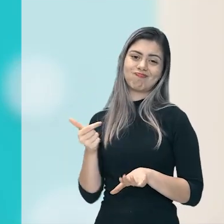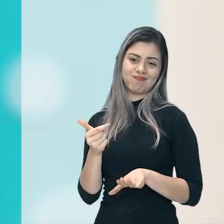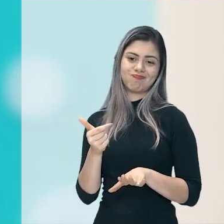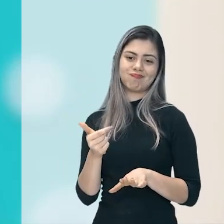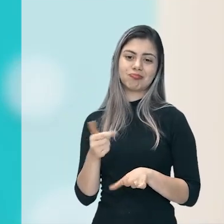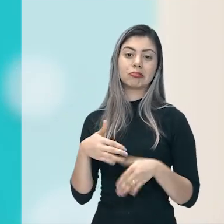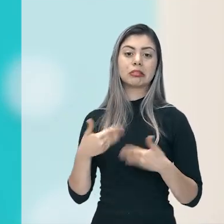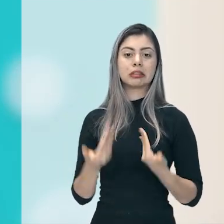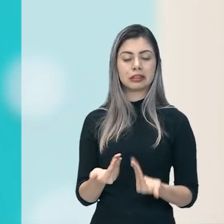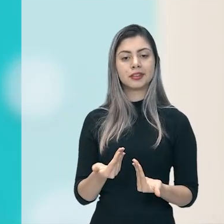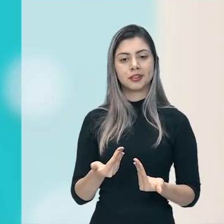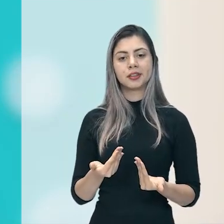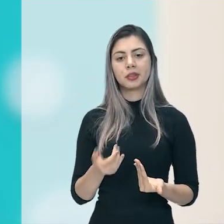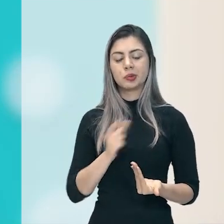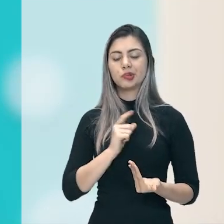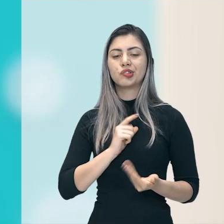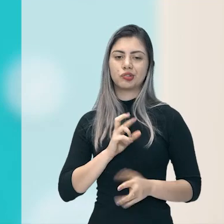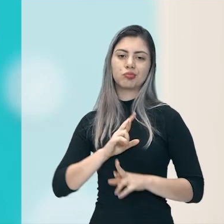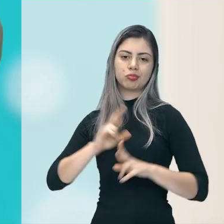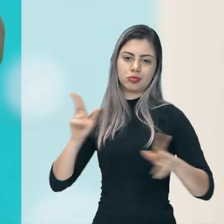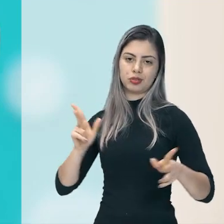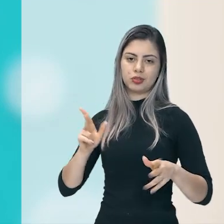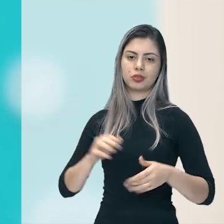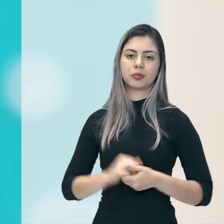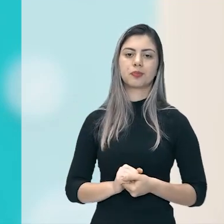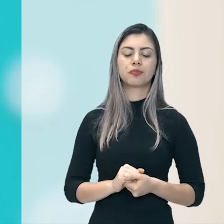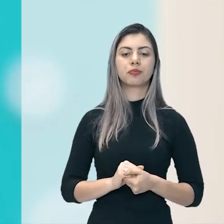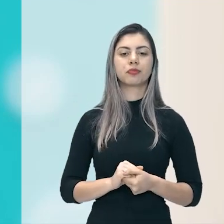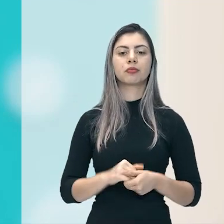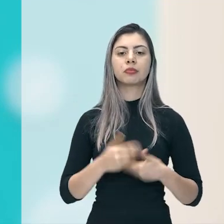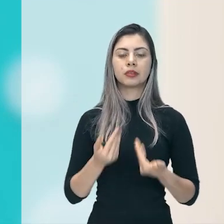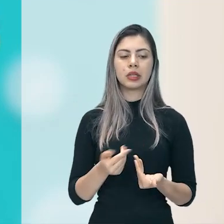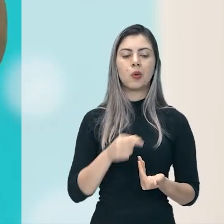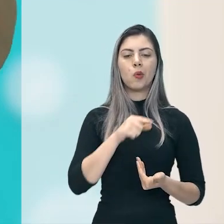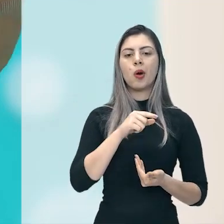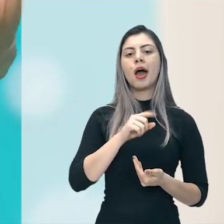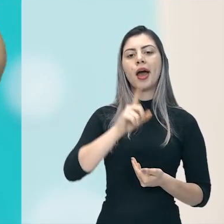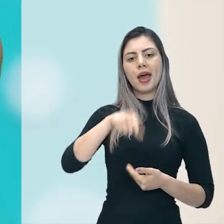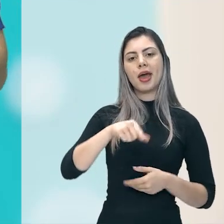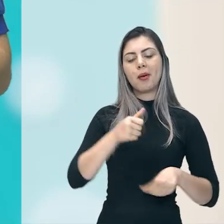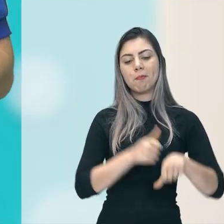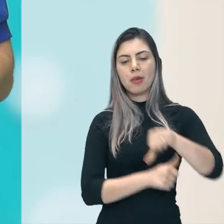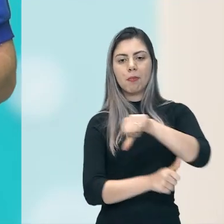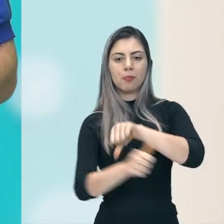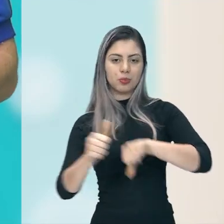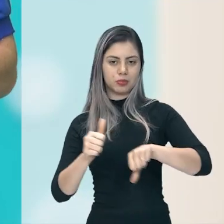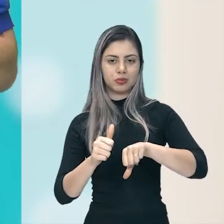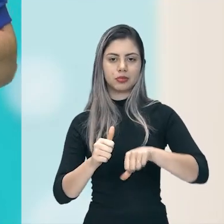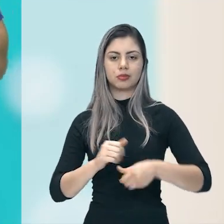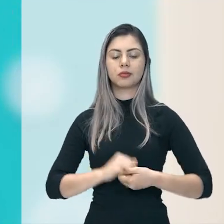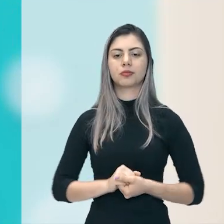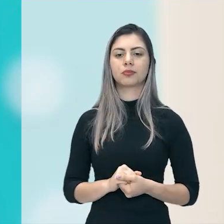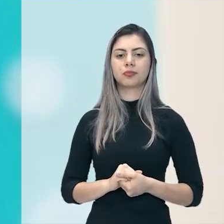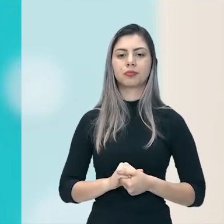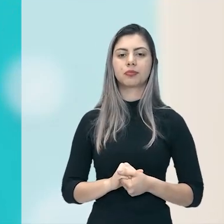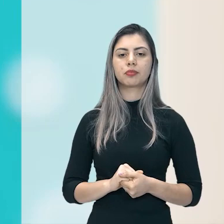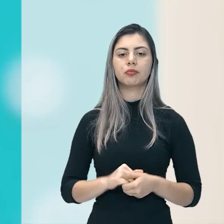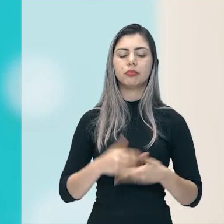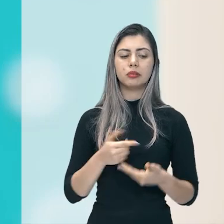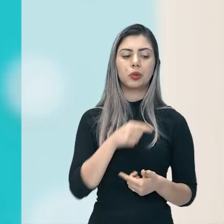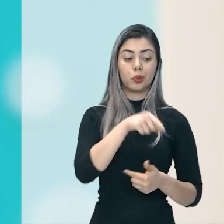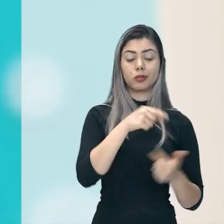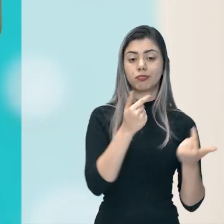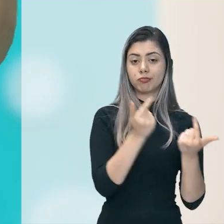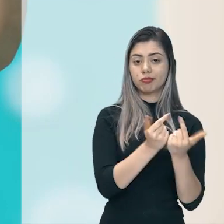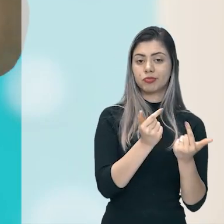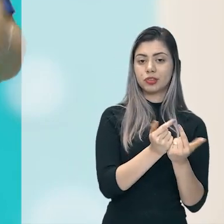tínhamos. Então, é quando falamos, saímos do arraial de igreja para grandes espetáculos de ópera. Então, o Teatro Amazonas é